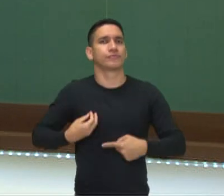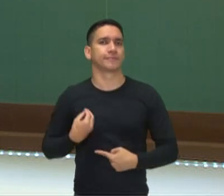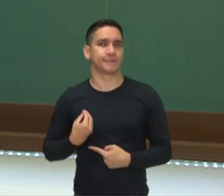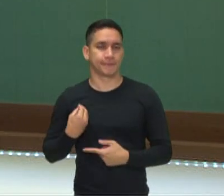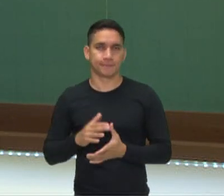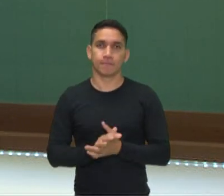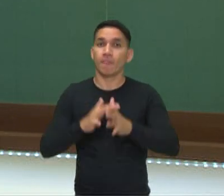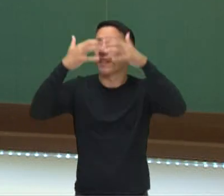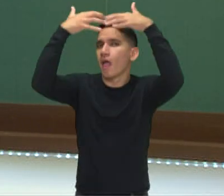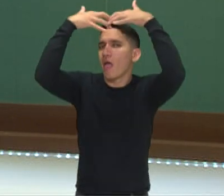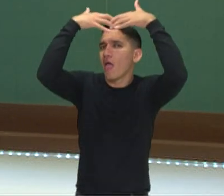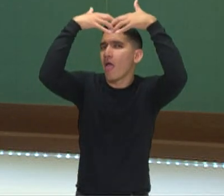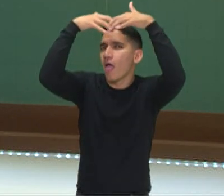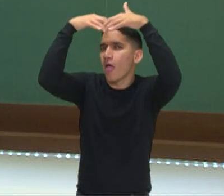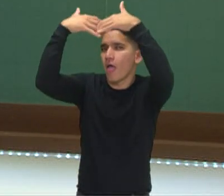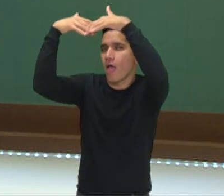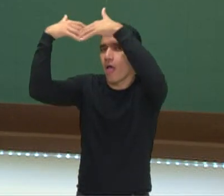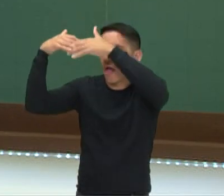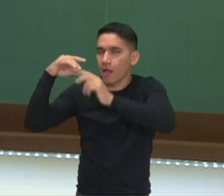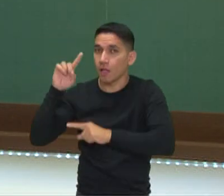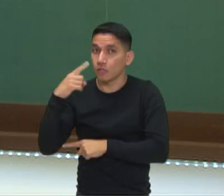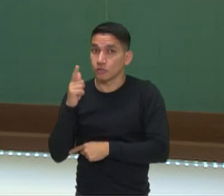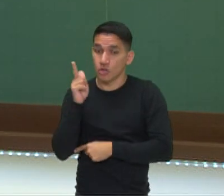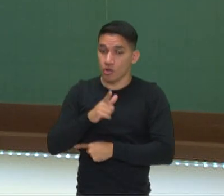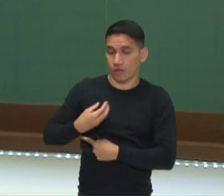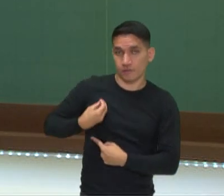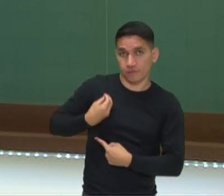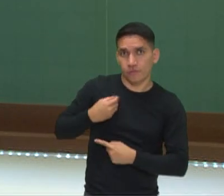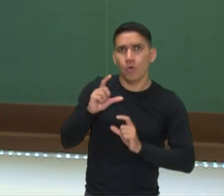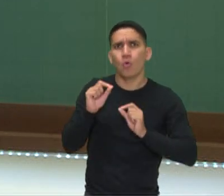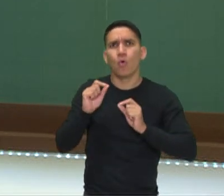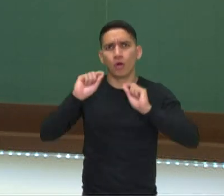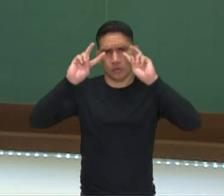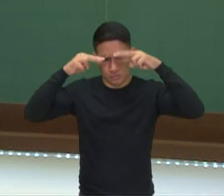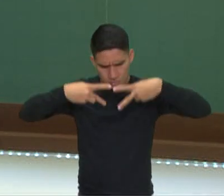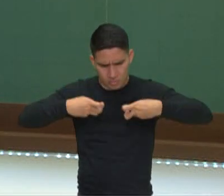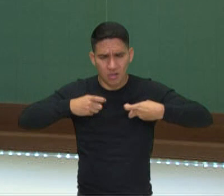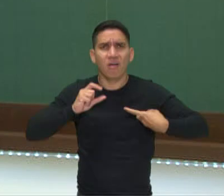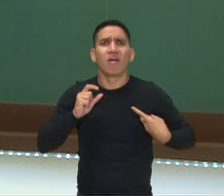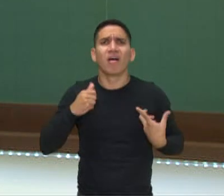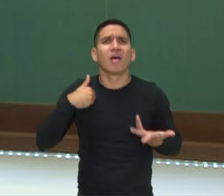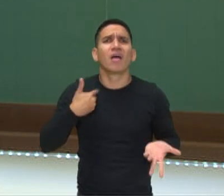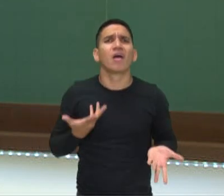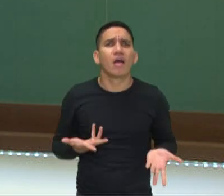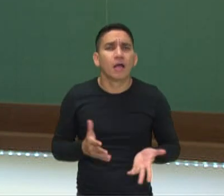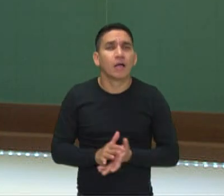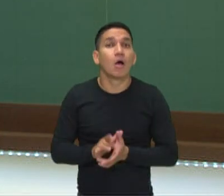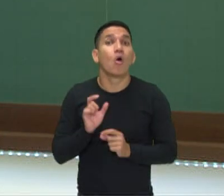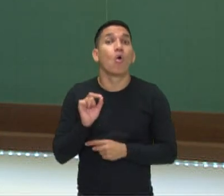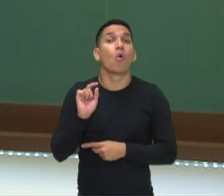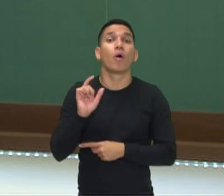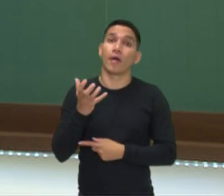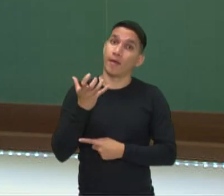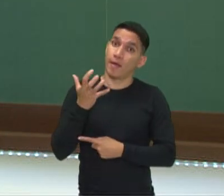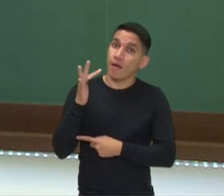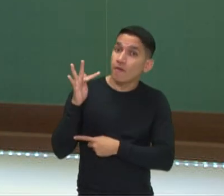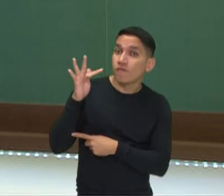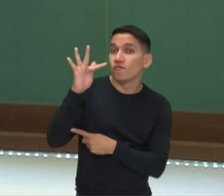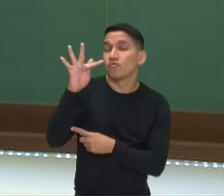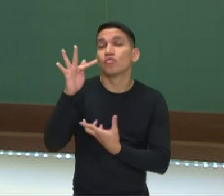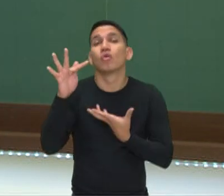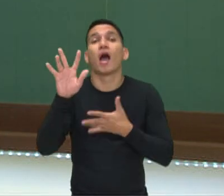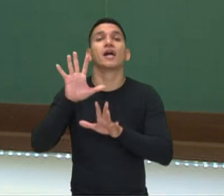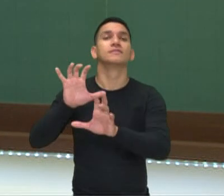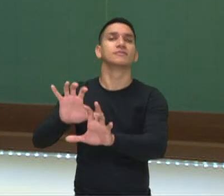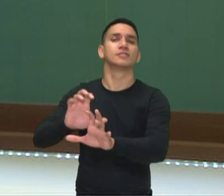Então, refletindo sobre a nossa vida, sobre quem somos, sobre quem gostaríamos, né, queremos nos